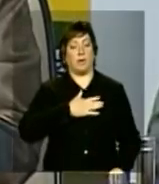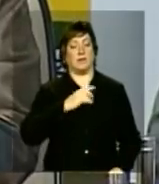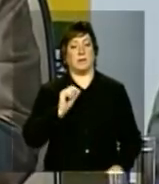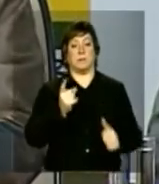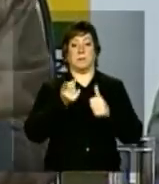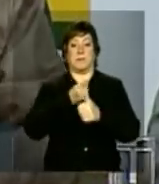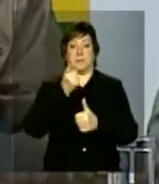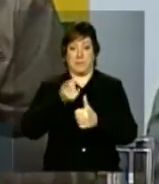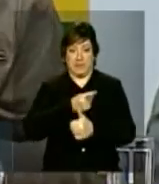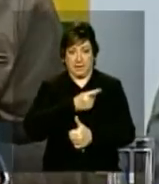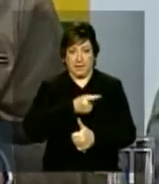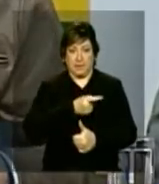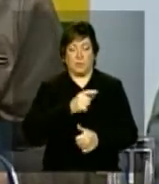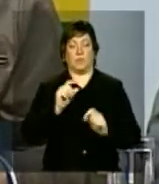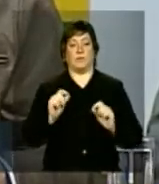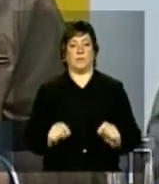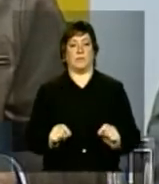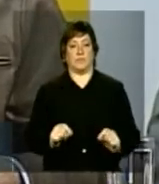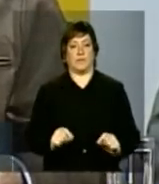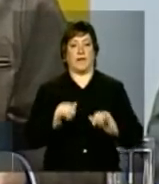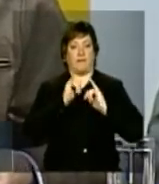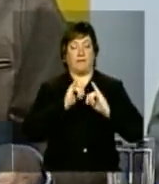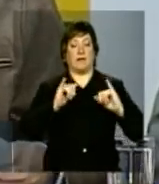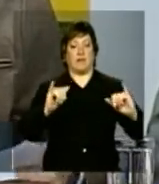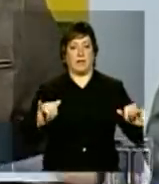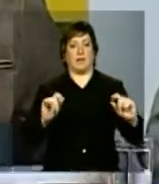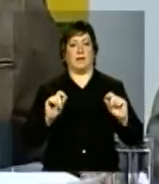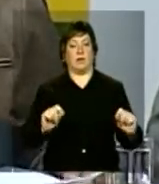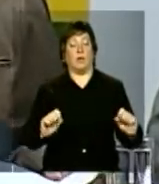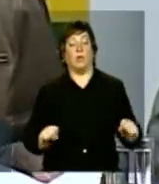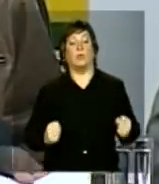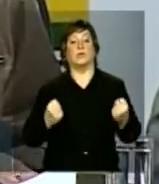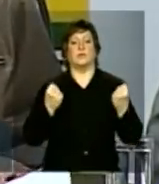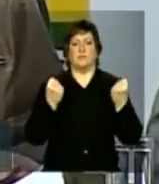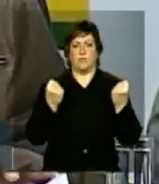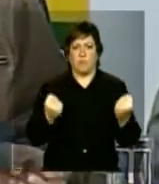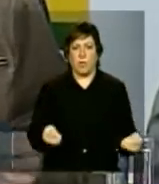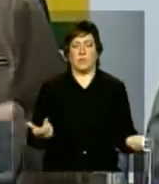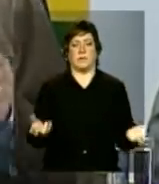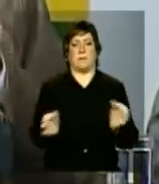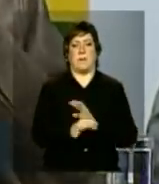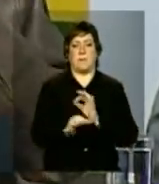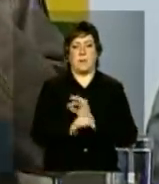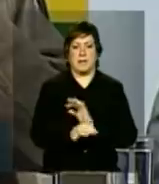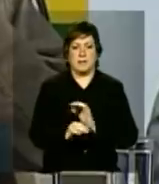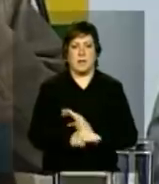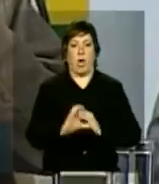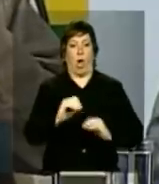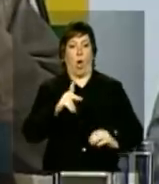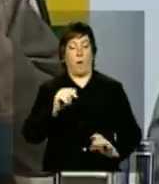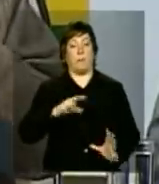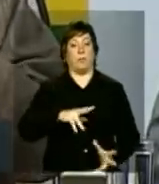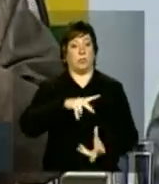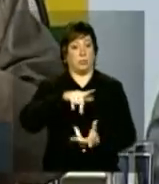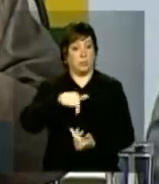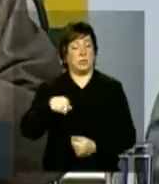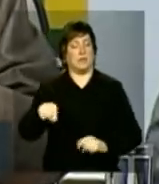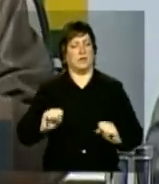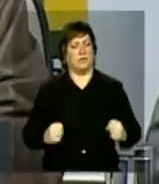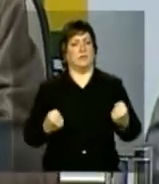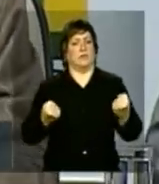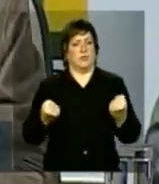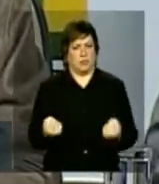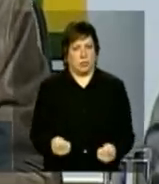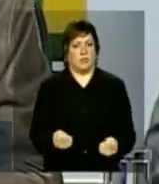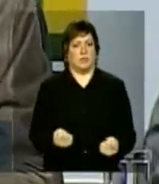em primeiro lugar de destacar de preparação da copa do mundo é um